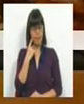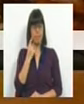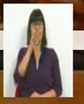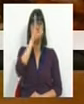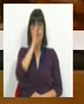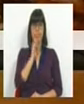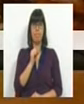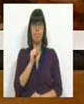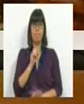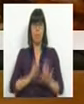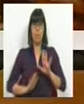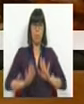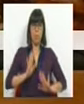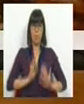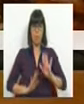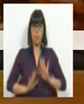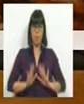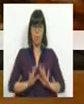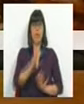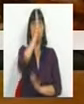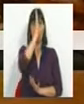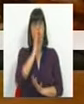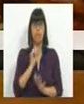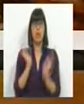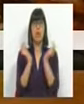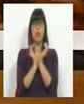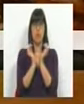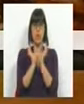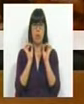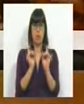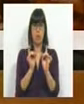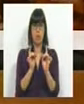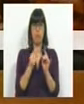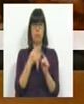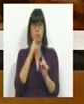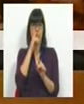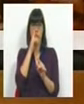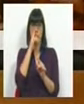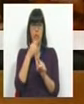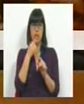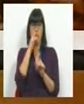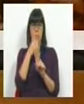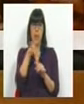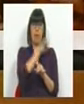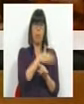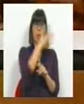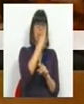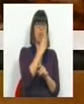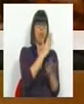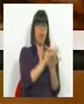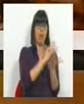o Governo recua e o Ministro da Segurança Social desmente o Primeiro-Ministro.